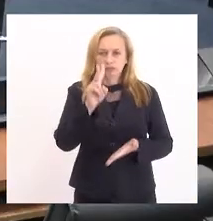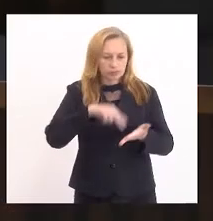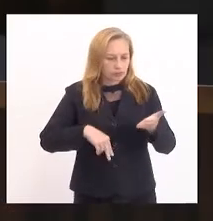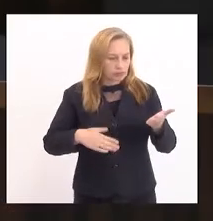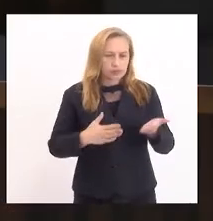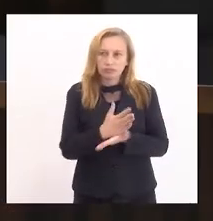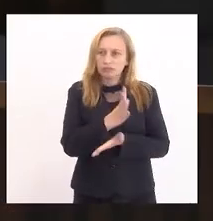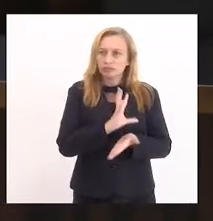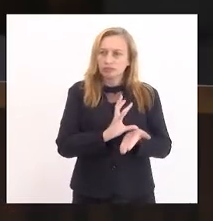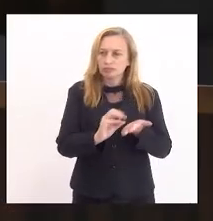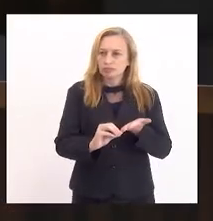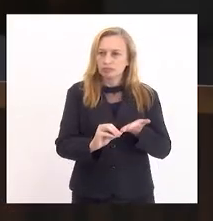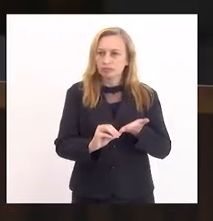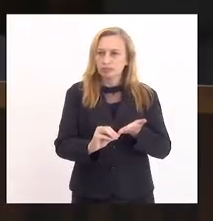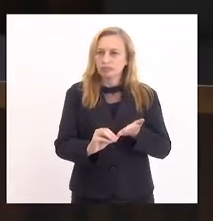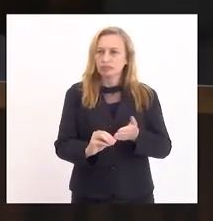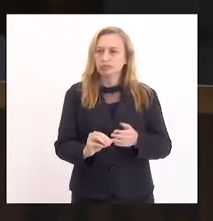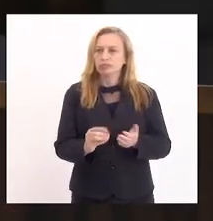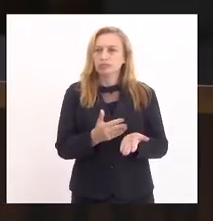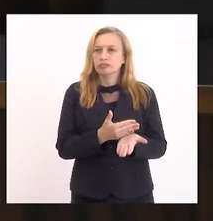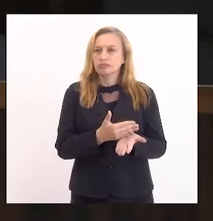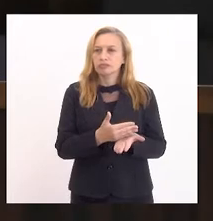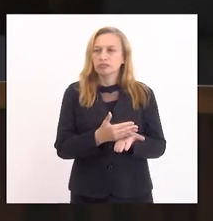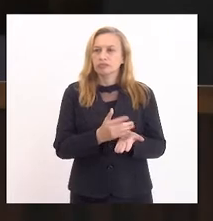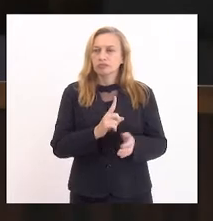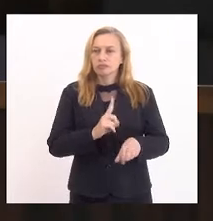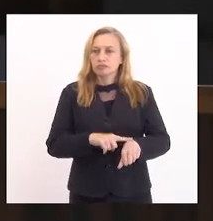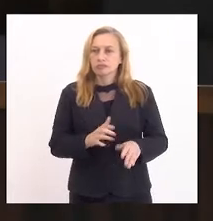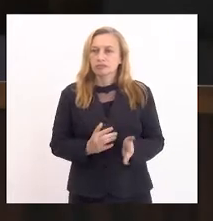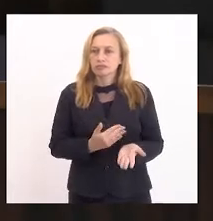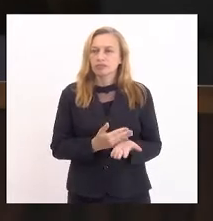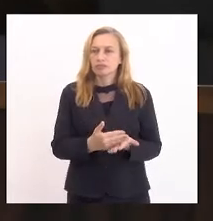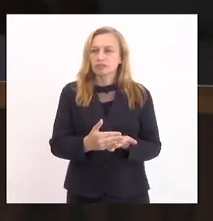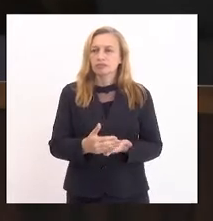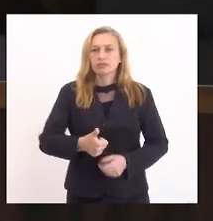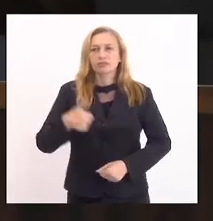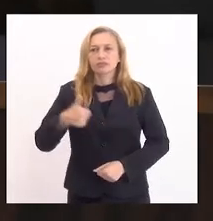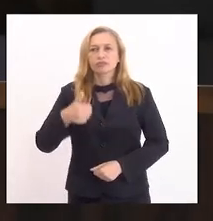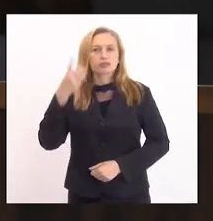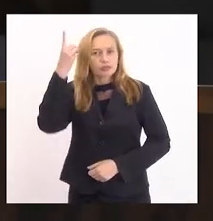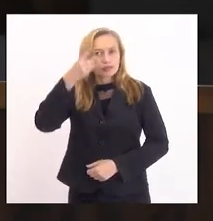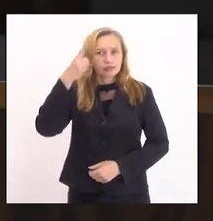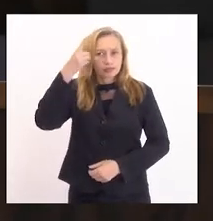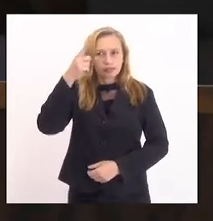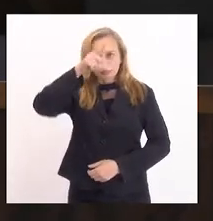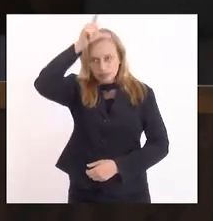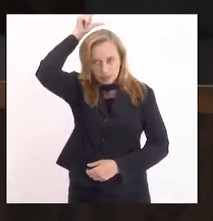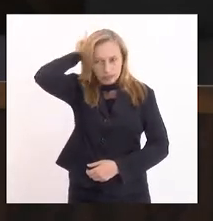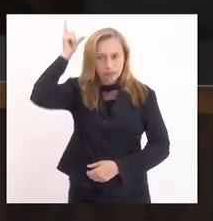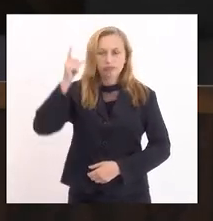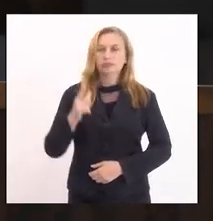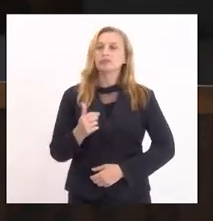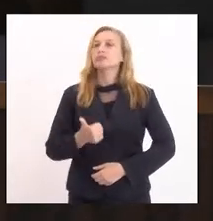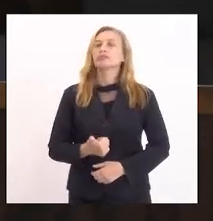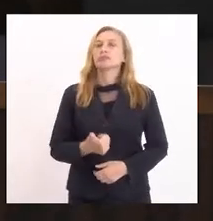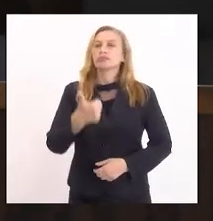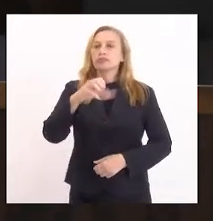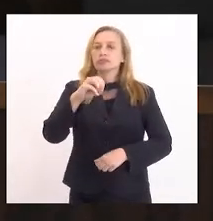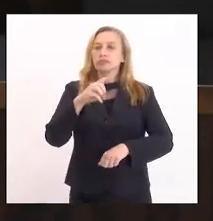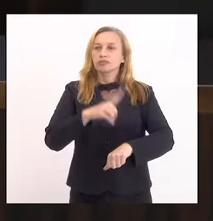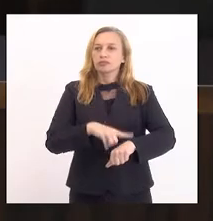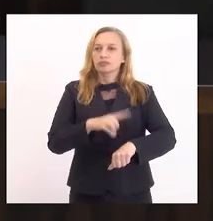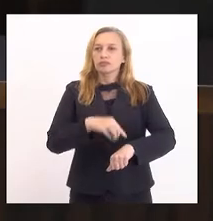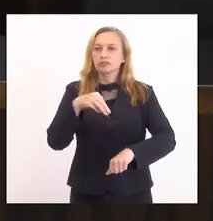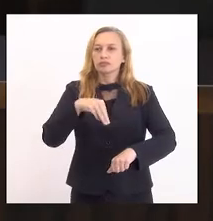aprovada a ata, passe seu expediente inicial. O primeiro orador inscrito é o nobre deputado Luiz Paulo. Vossa Excelência dispõe de